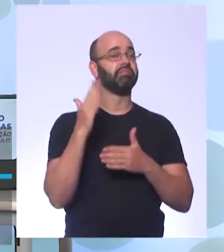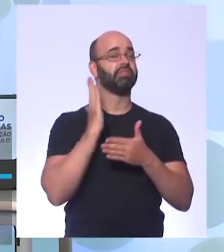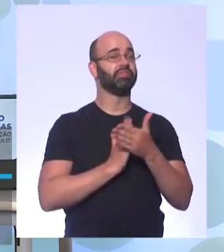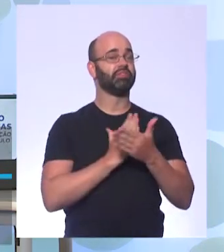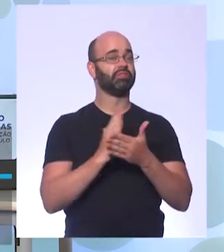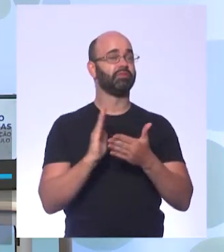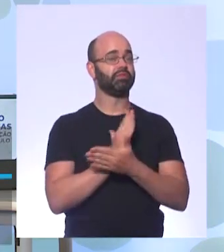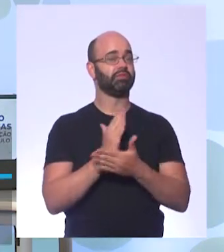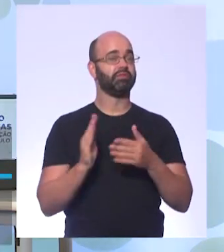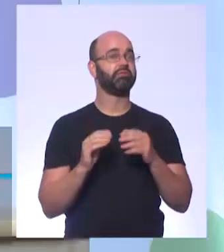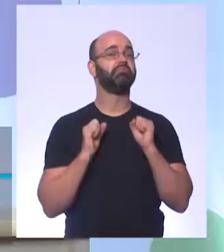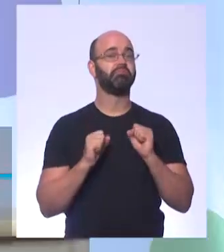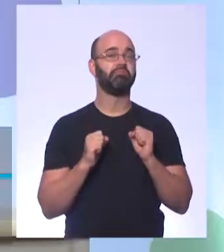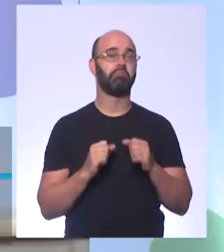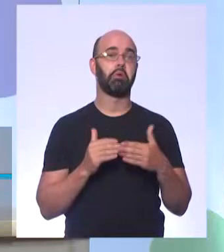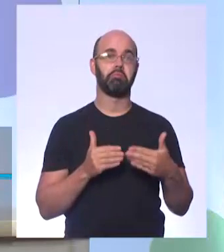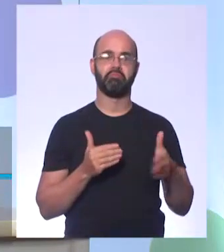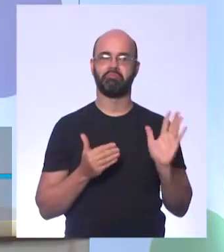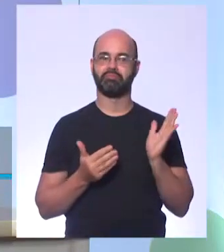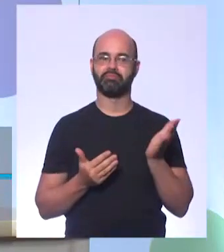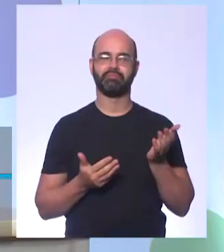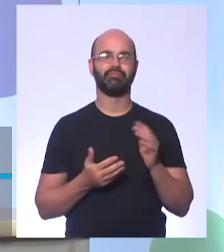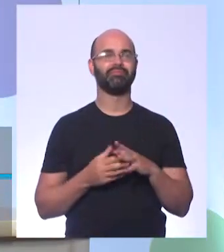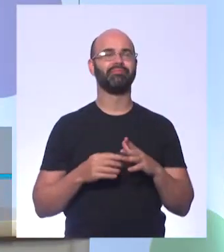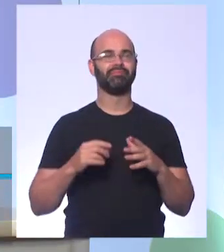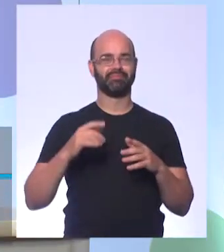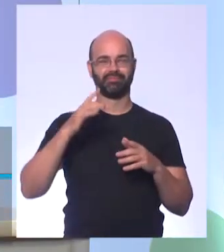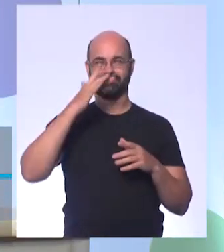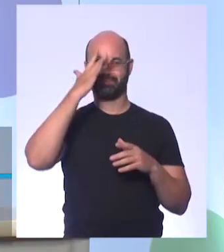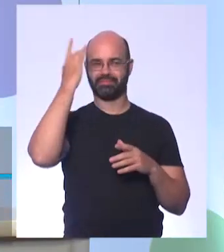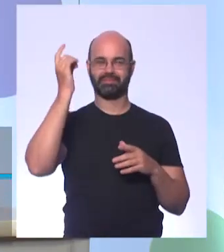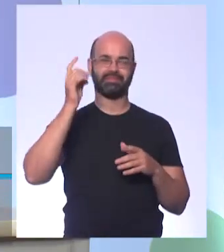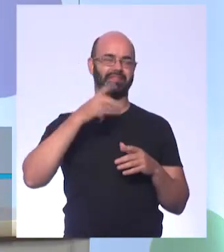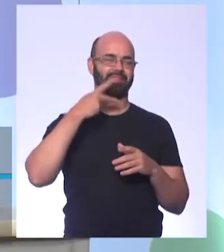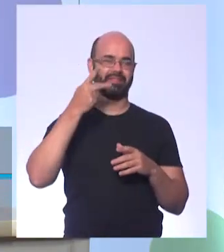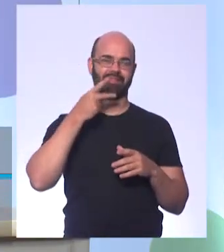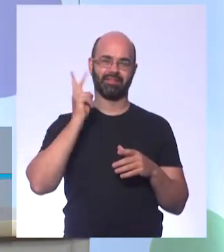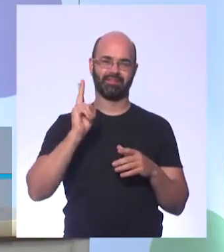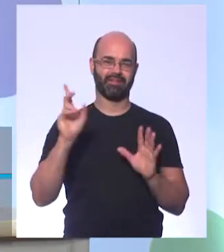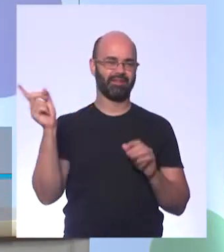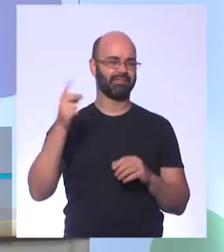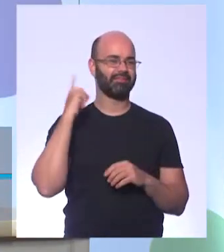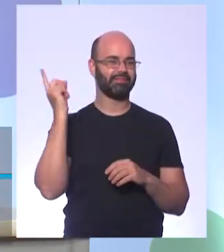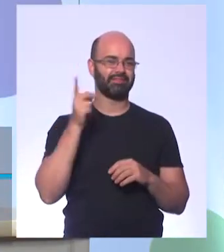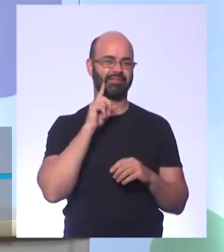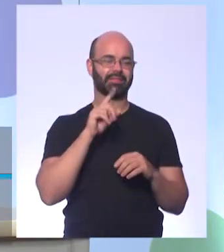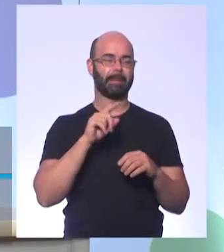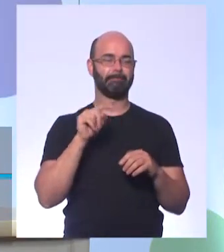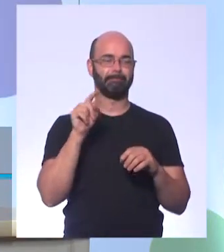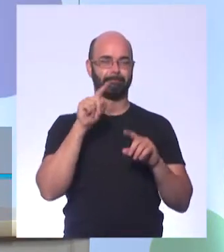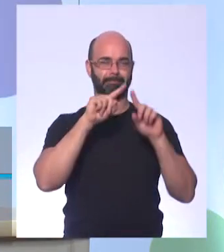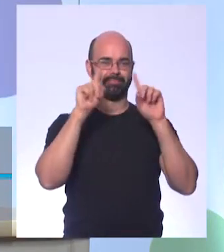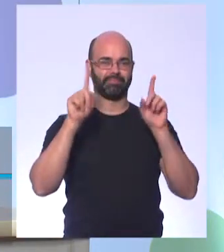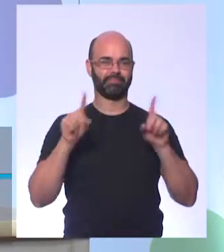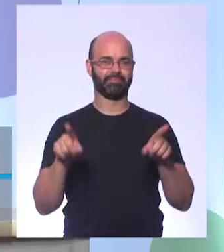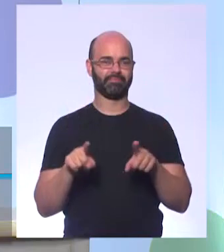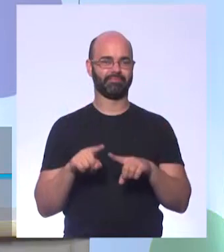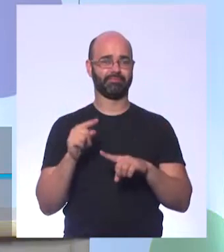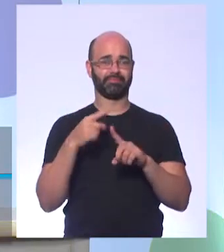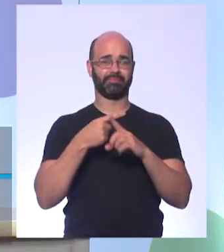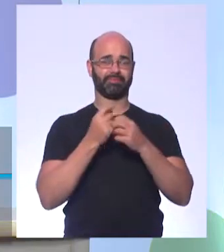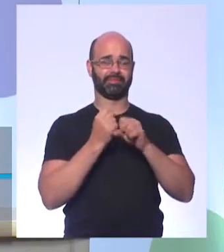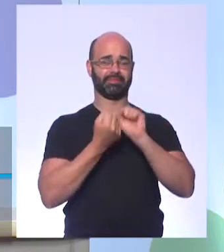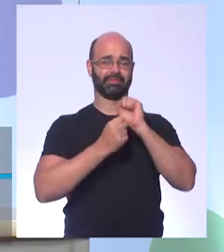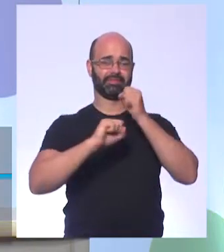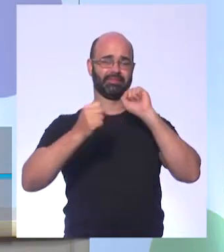você ouviu falar, Luiz. Sempre essas polêmicas sempre surgem, sempre giram em torno aí do território. É um território muito